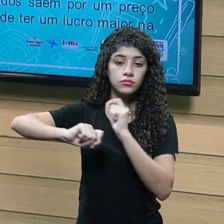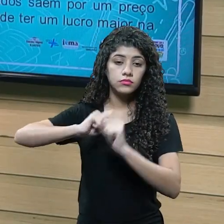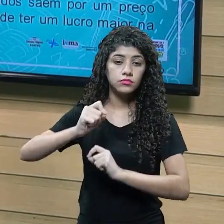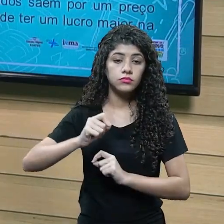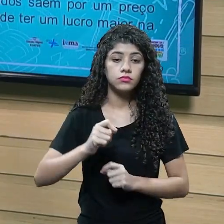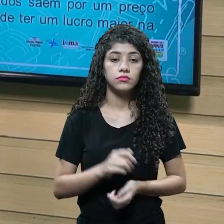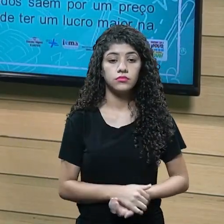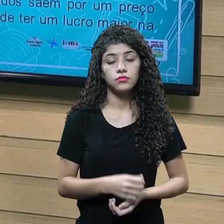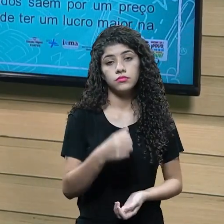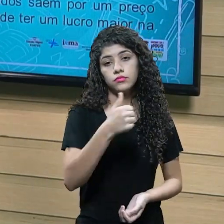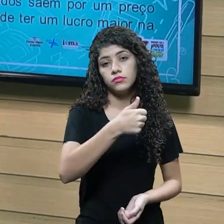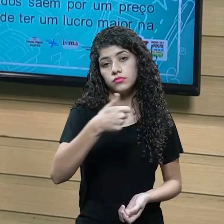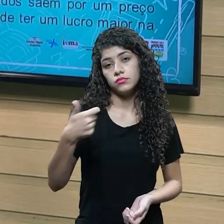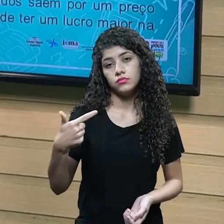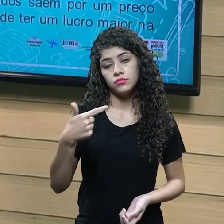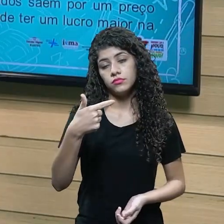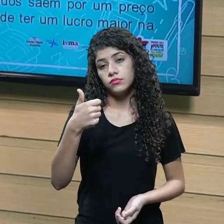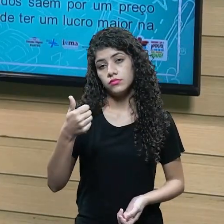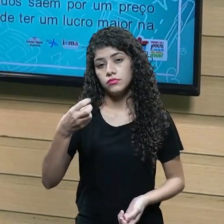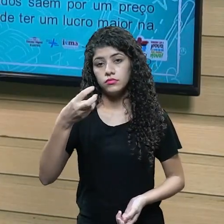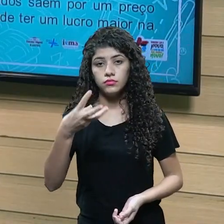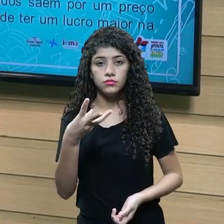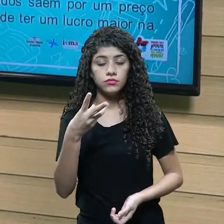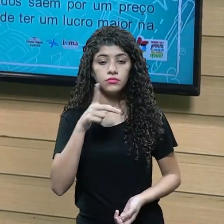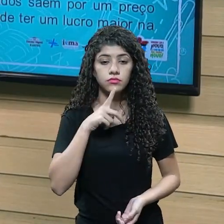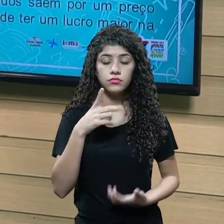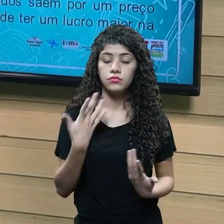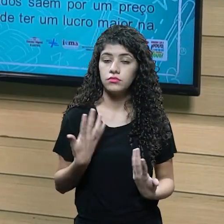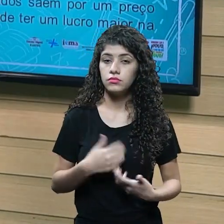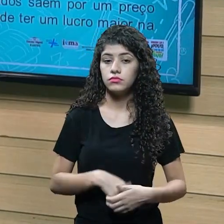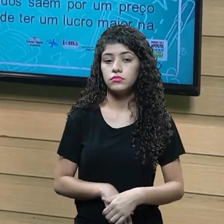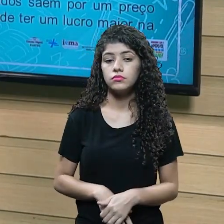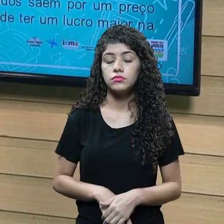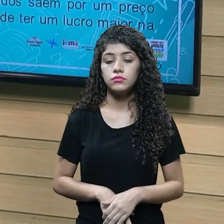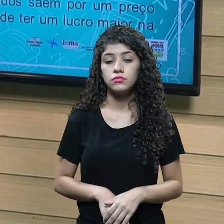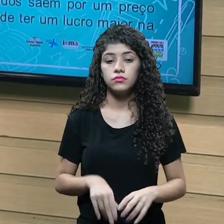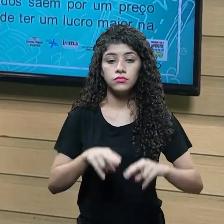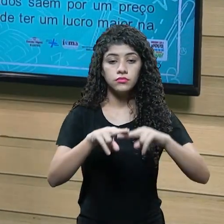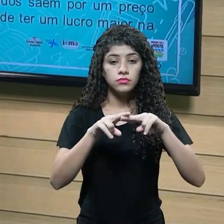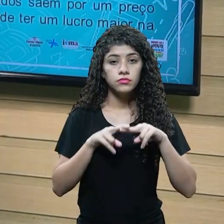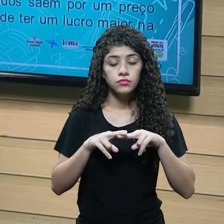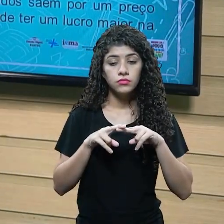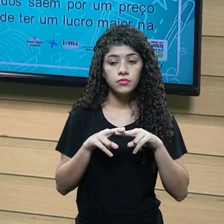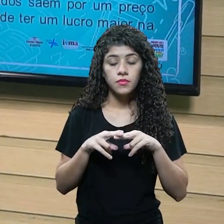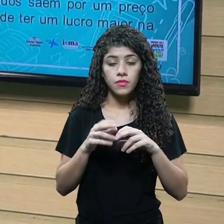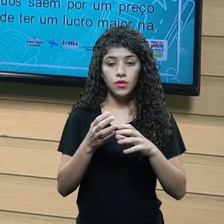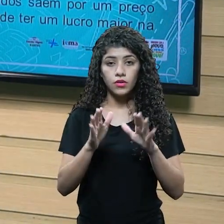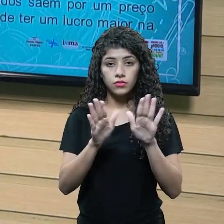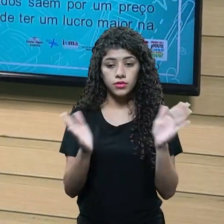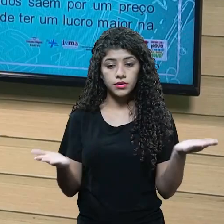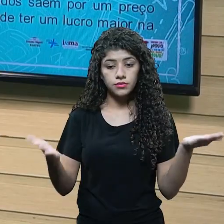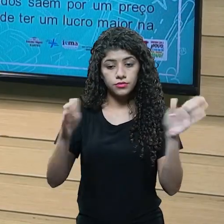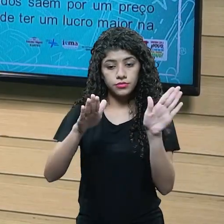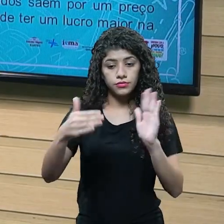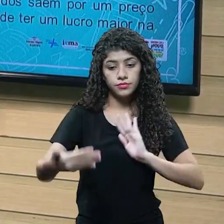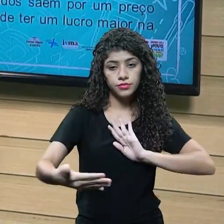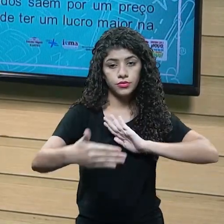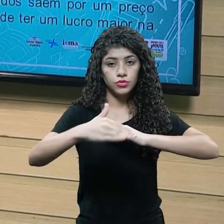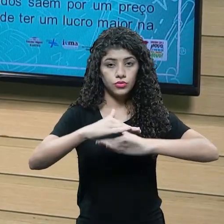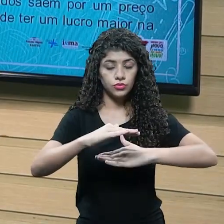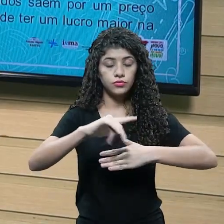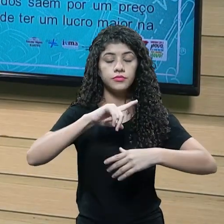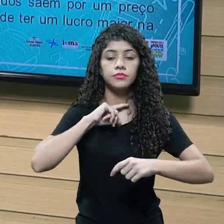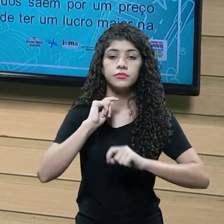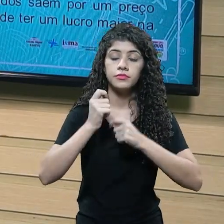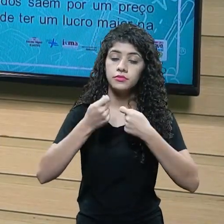por R$12, R$13, assim gerando lucro em cima dela. Ok? Então, é por isso que são vendidos em lotes, como foi colocado, cadê? Tá, caso contrário, eles devem adquirir